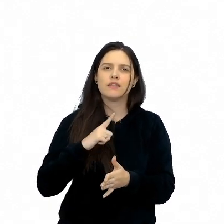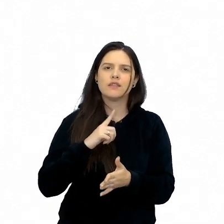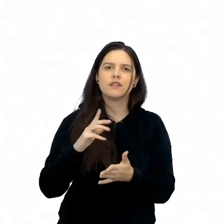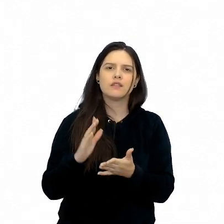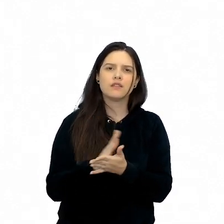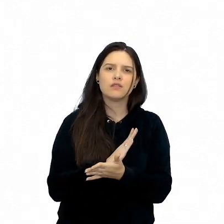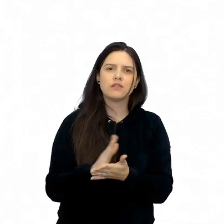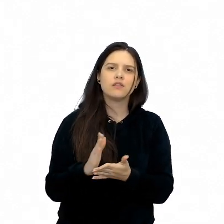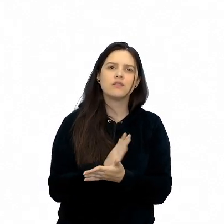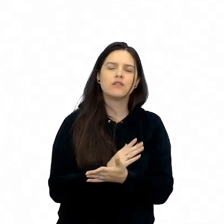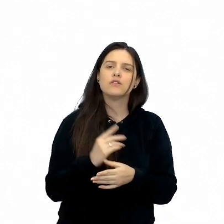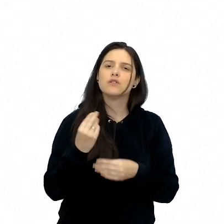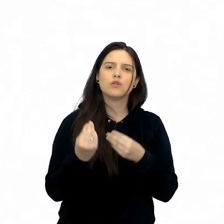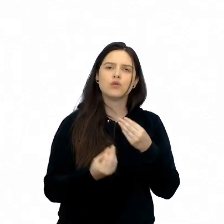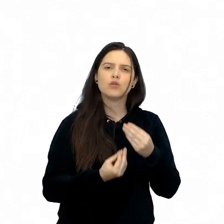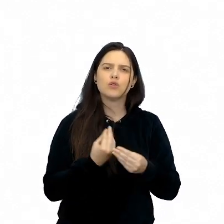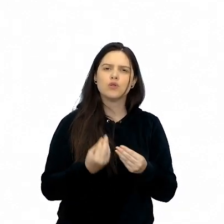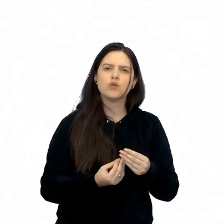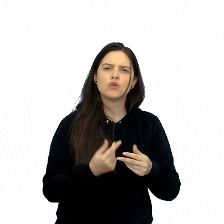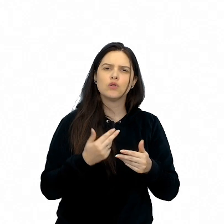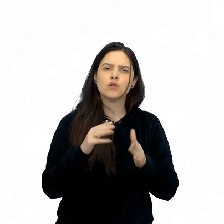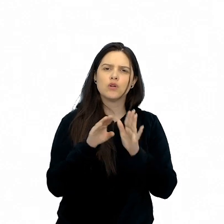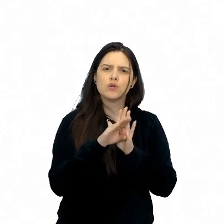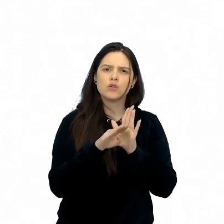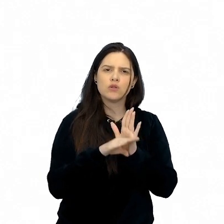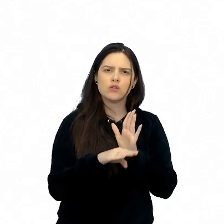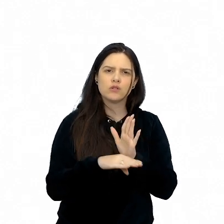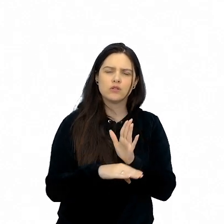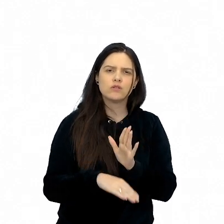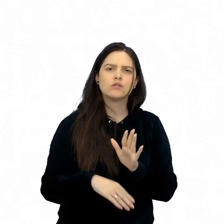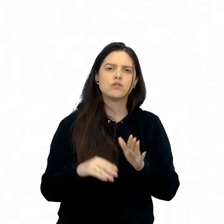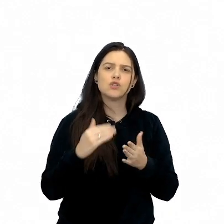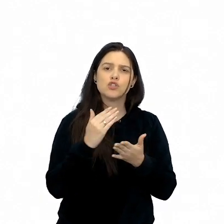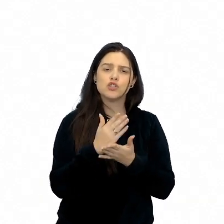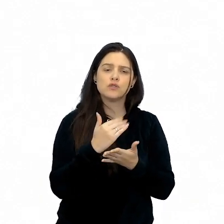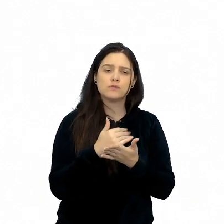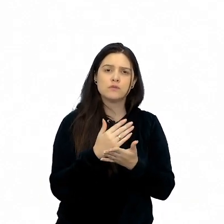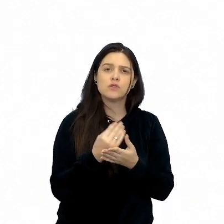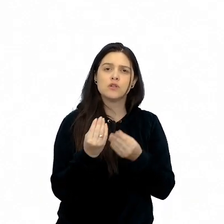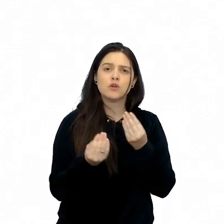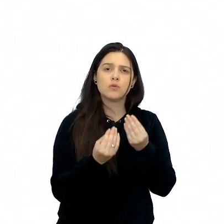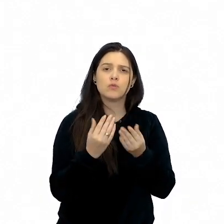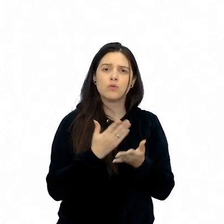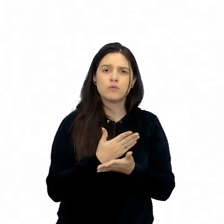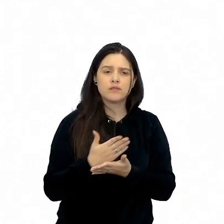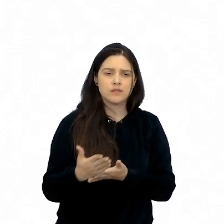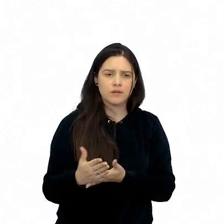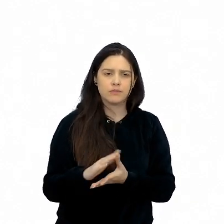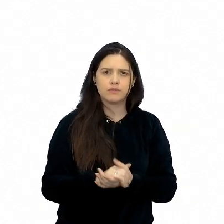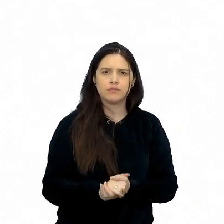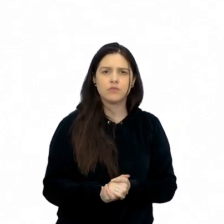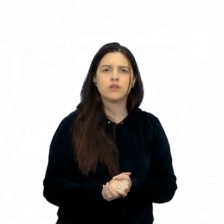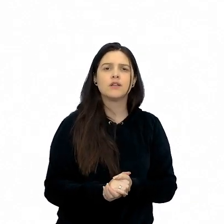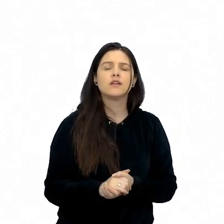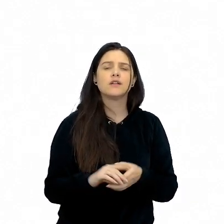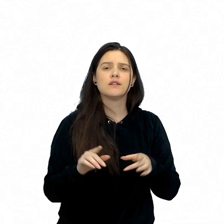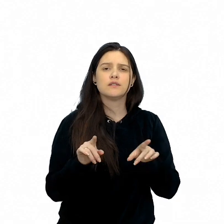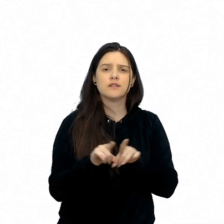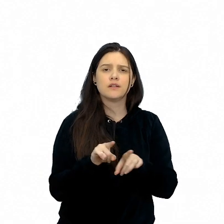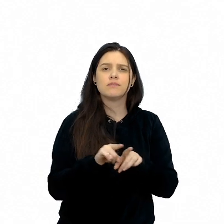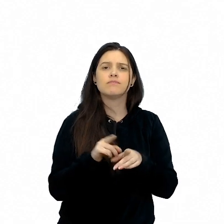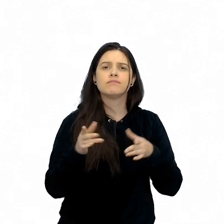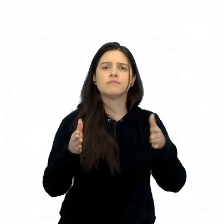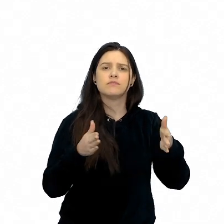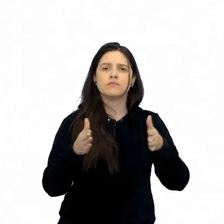esse início, como que a gente vai organizar? Olha, organizar a turma em fila, em U, vamos organizar dupla, organizar trio. Então essa parte